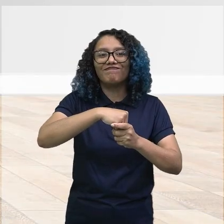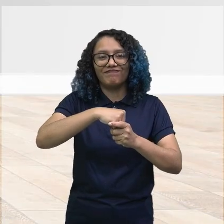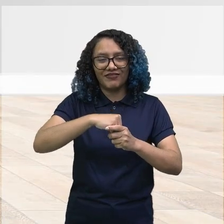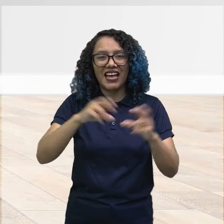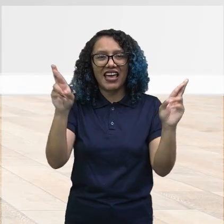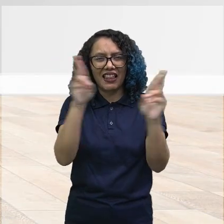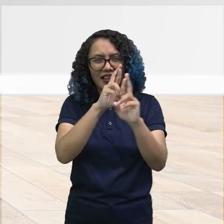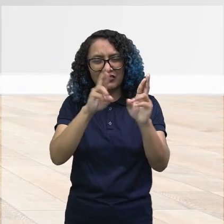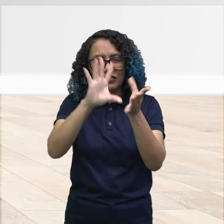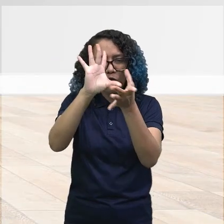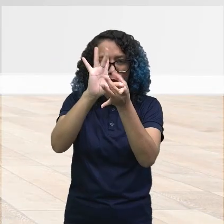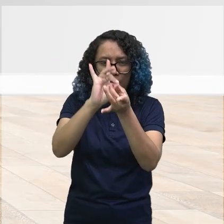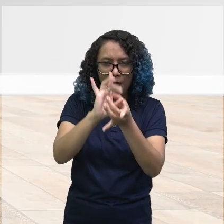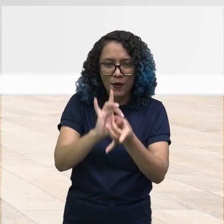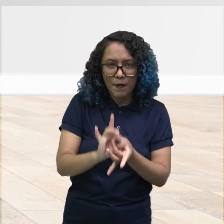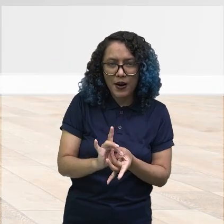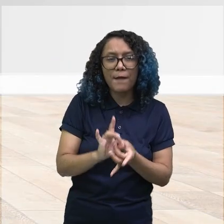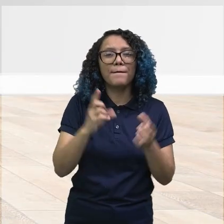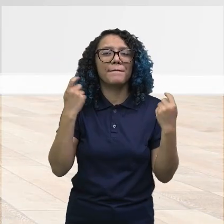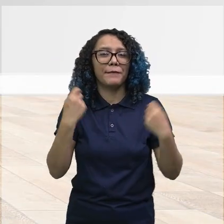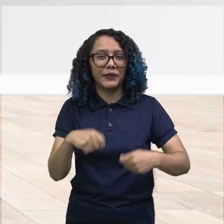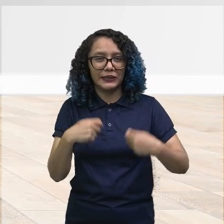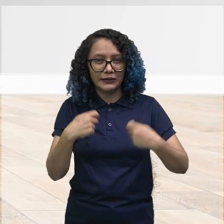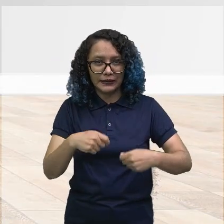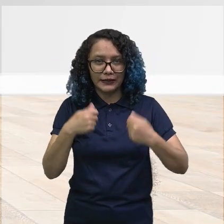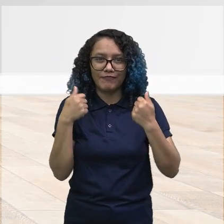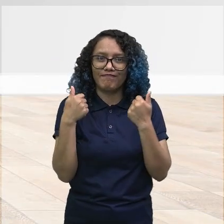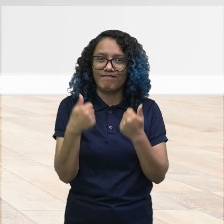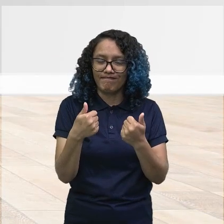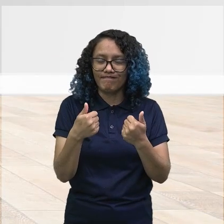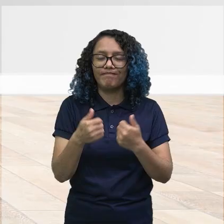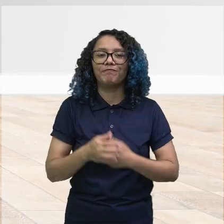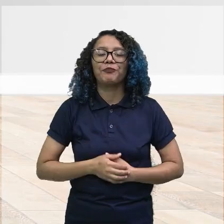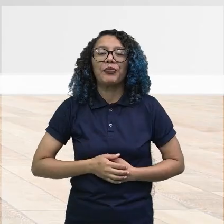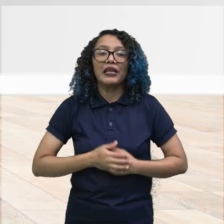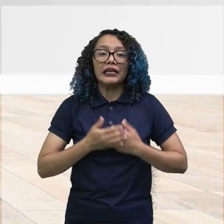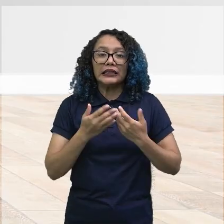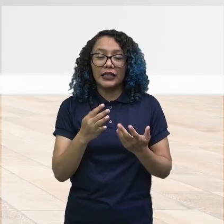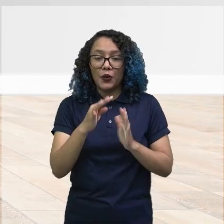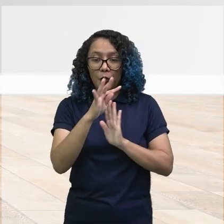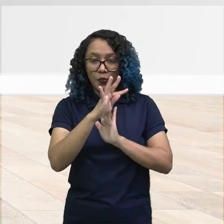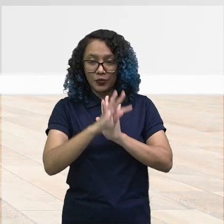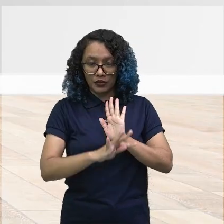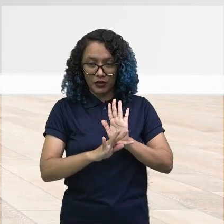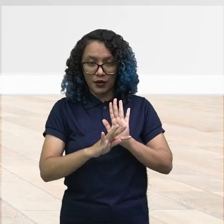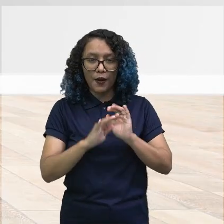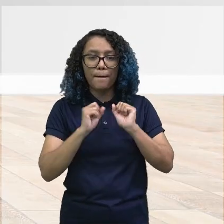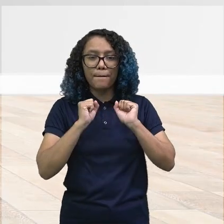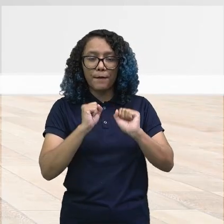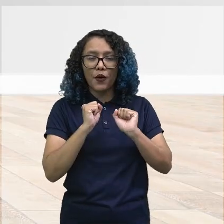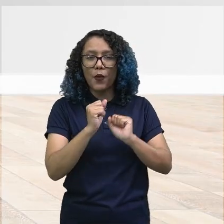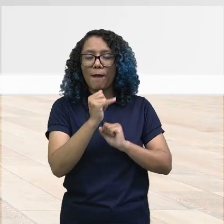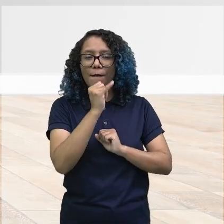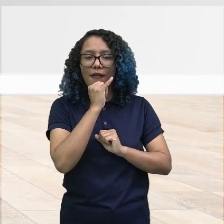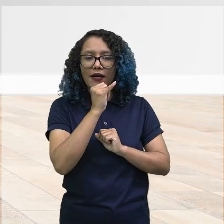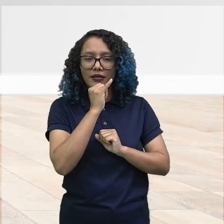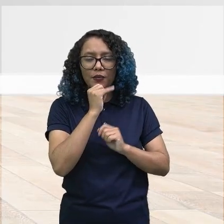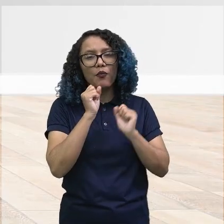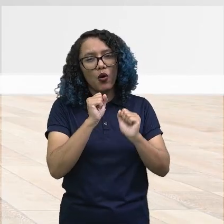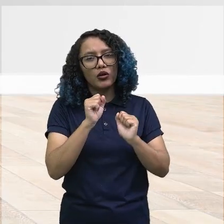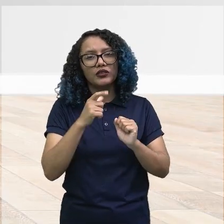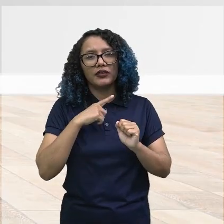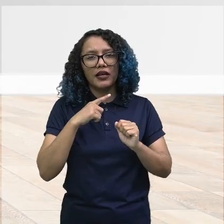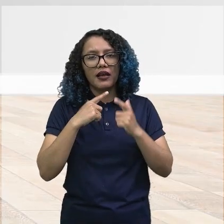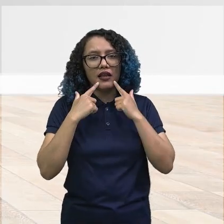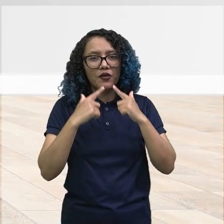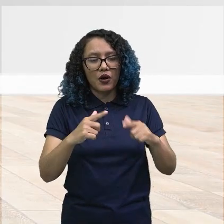relação de coerência. Então, é isto. O texto, ele pode ser representado pela linguagem